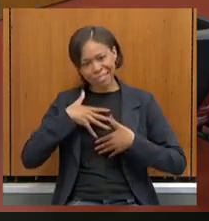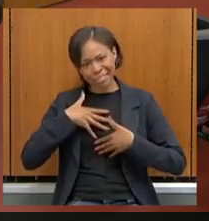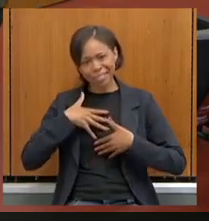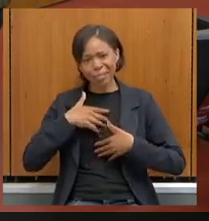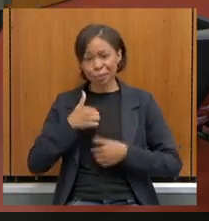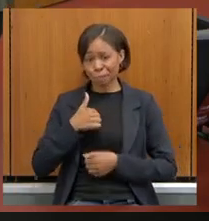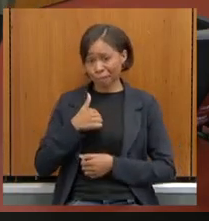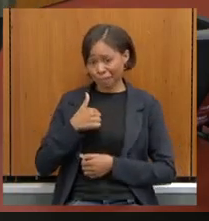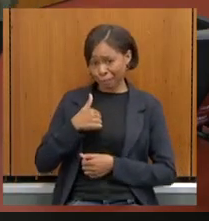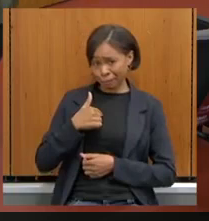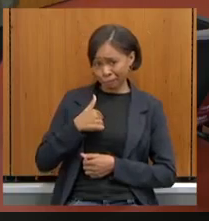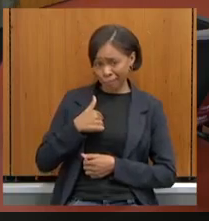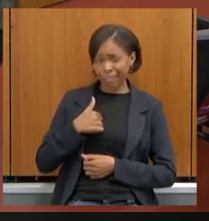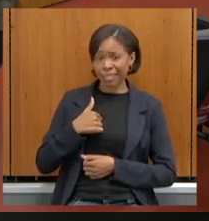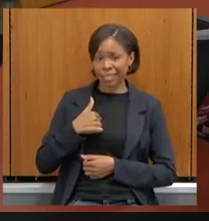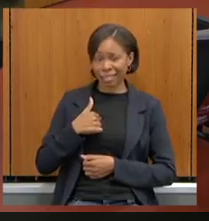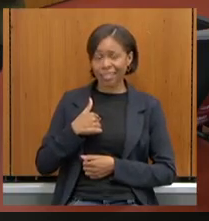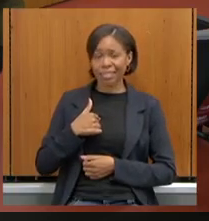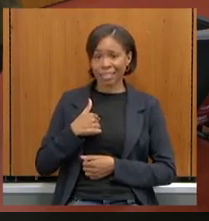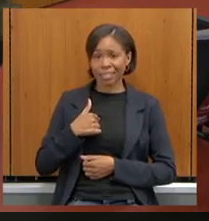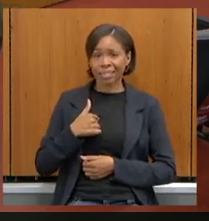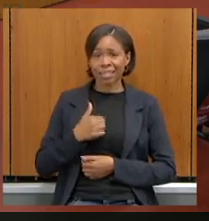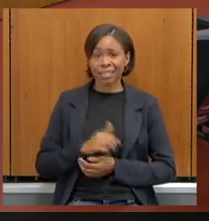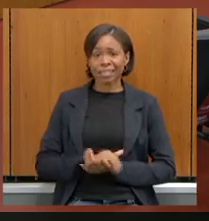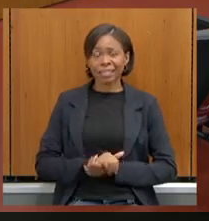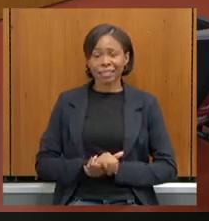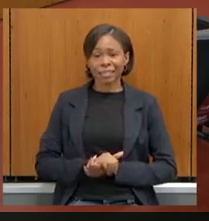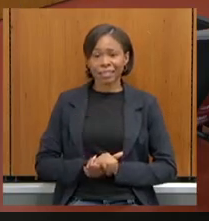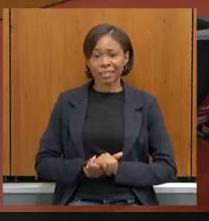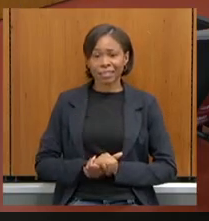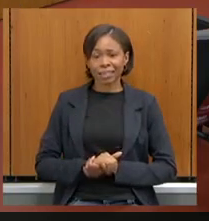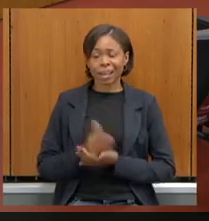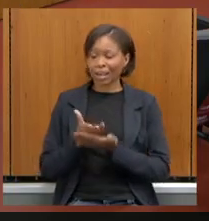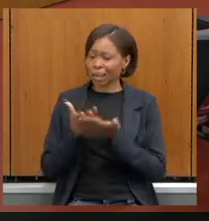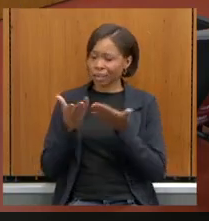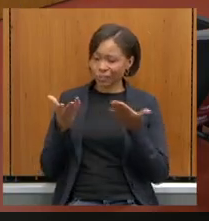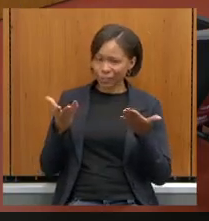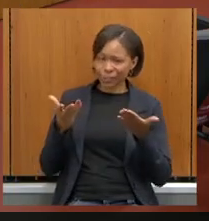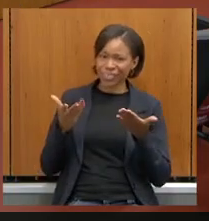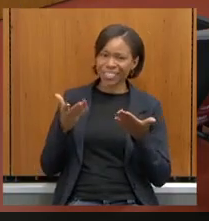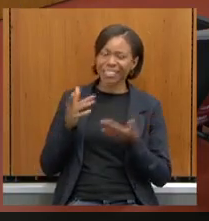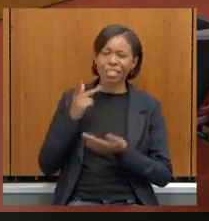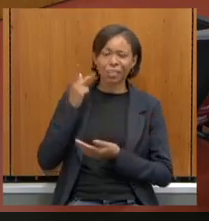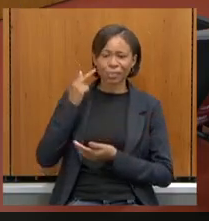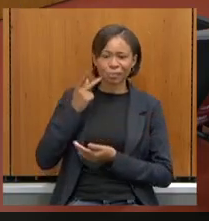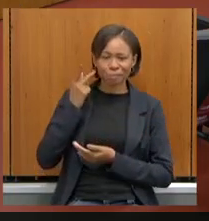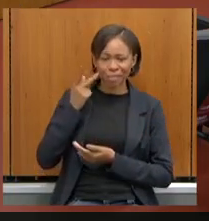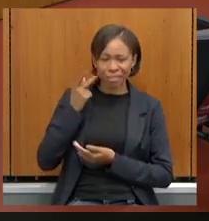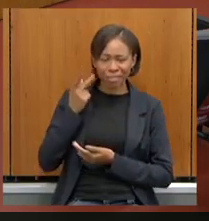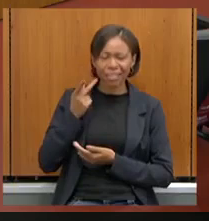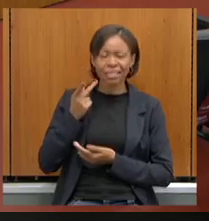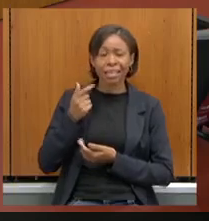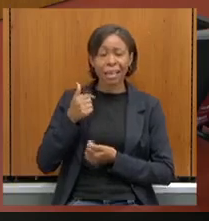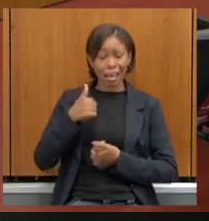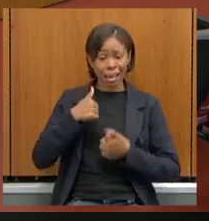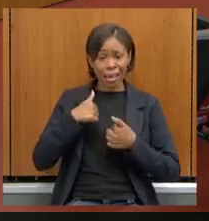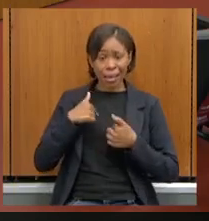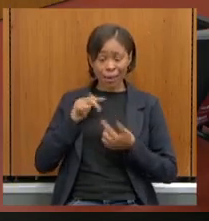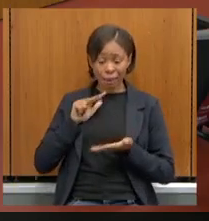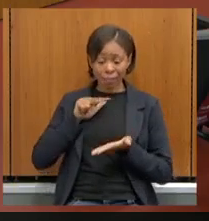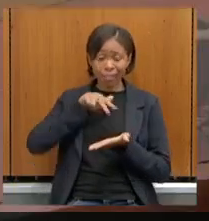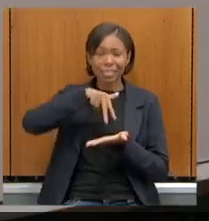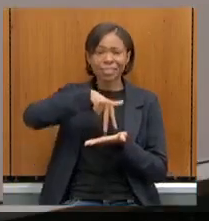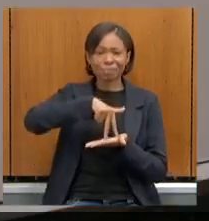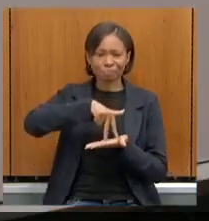Bosco, deputado Mauro Tramonte, presidente das respectivas comissões, vir até essa casa.